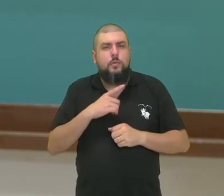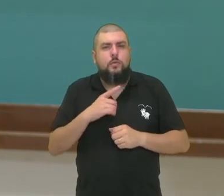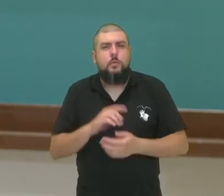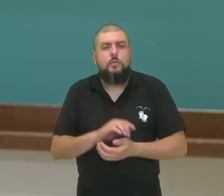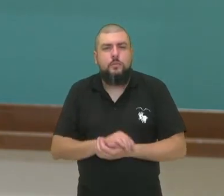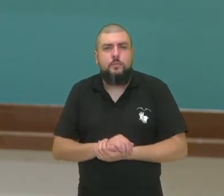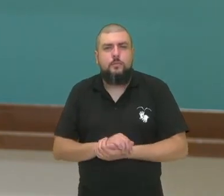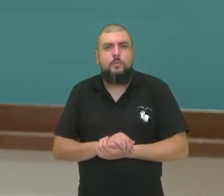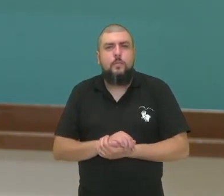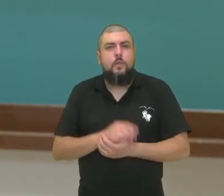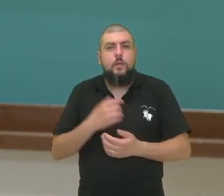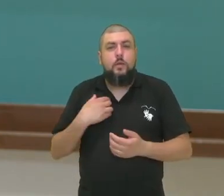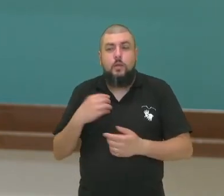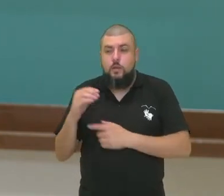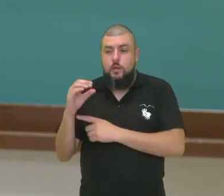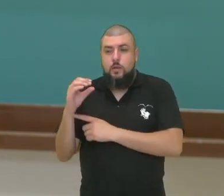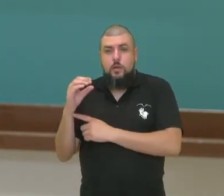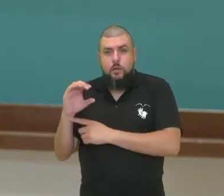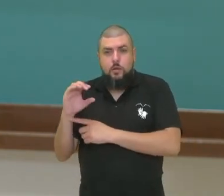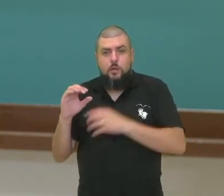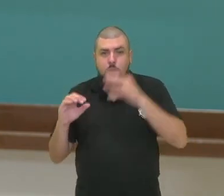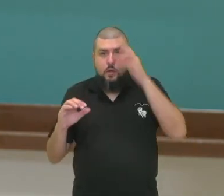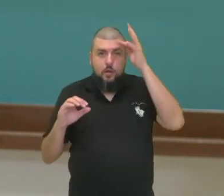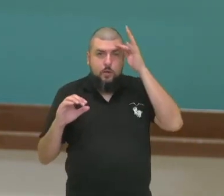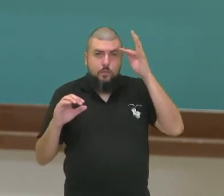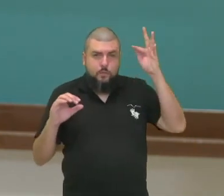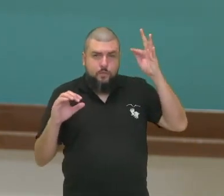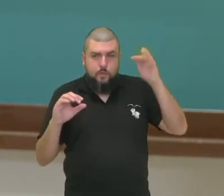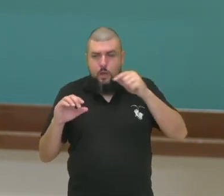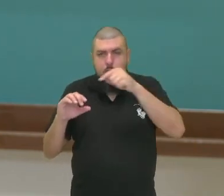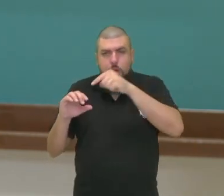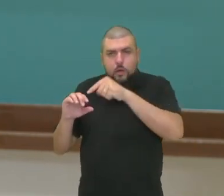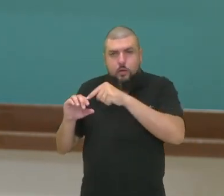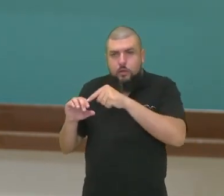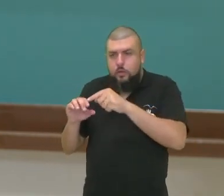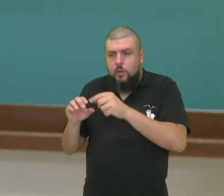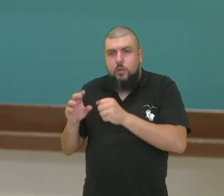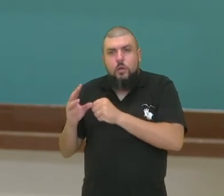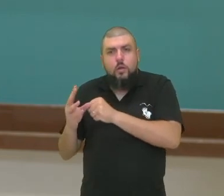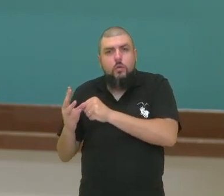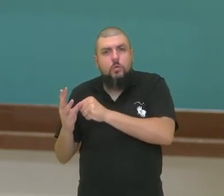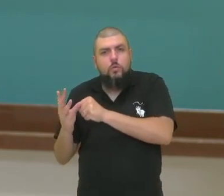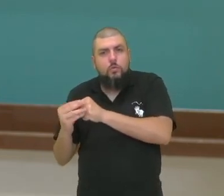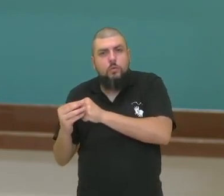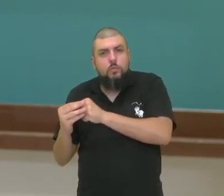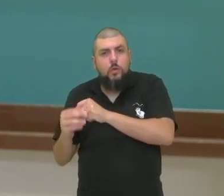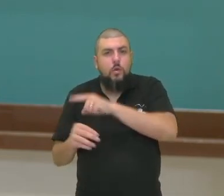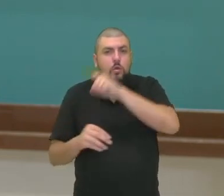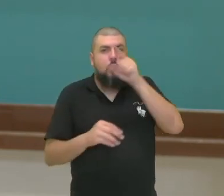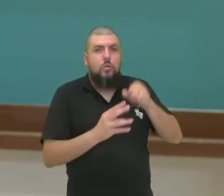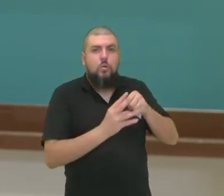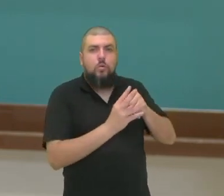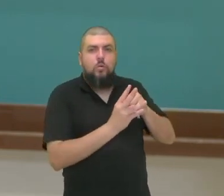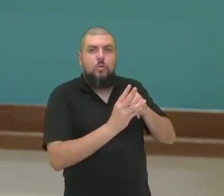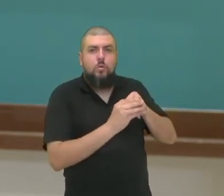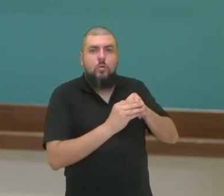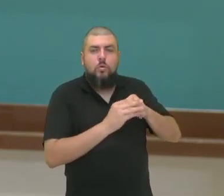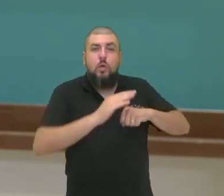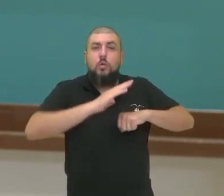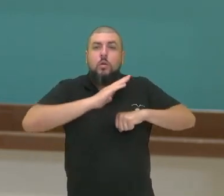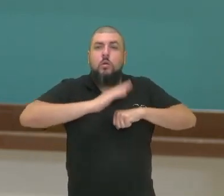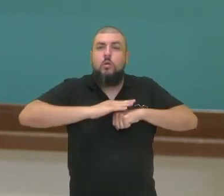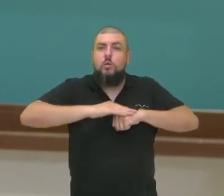e filosofia, que passam a ser compreendidas como conhecimentos autônomos, certo?